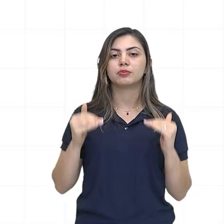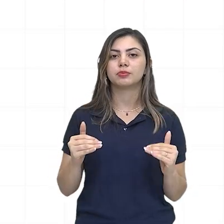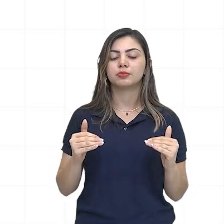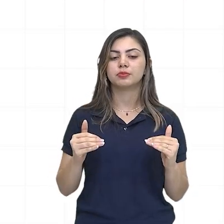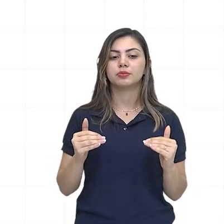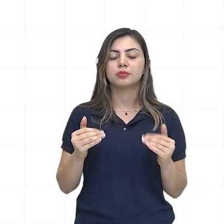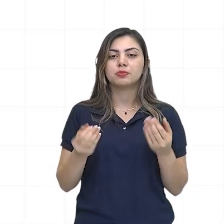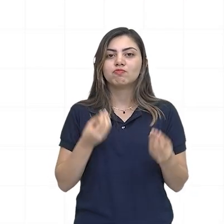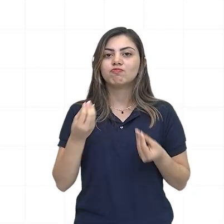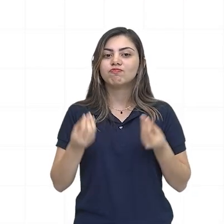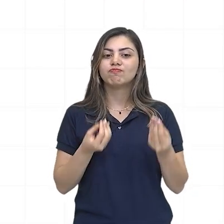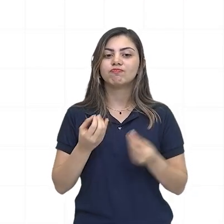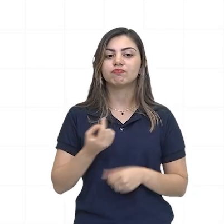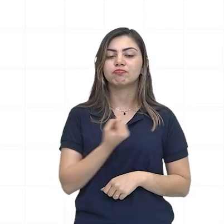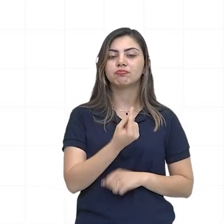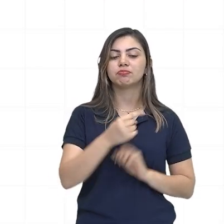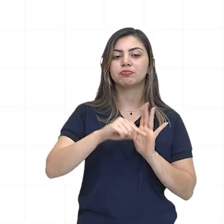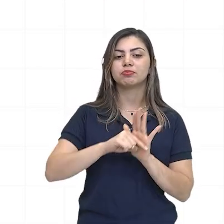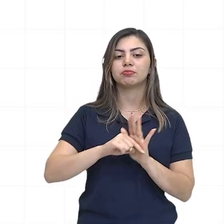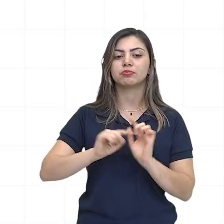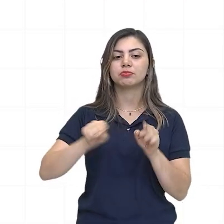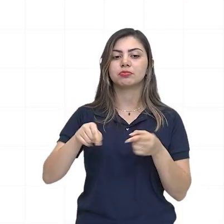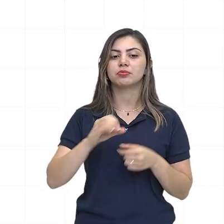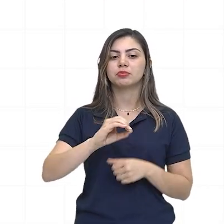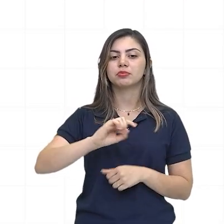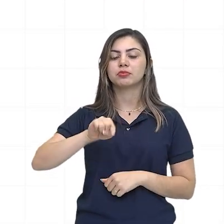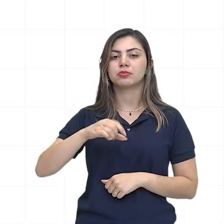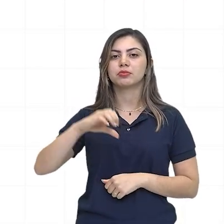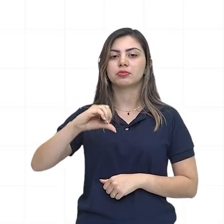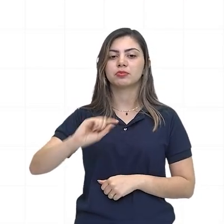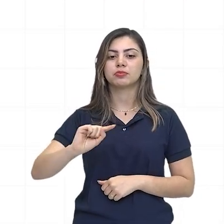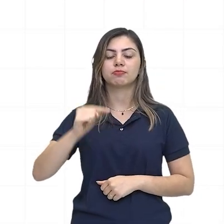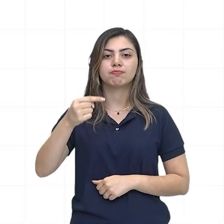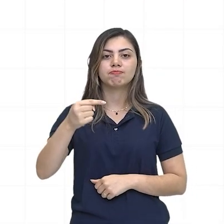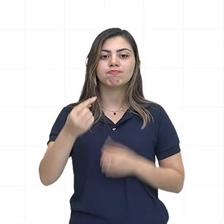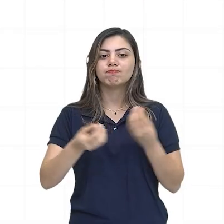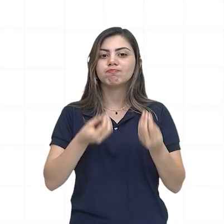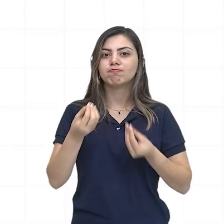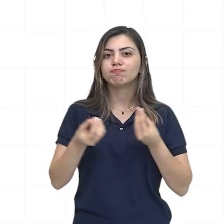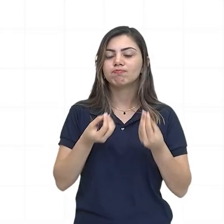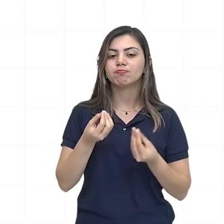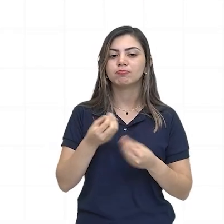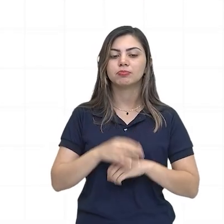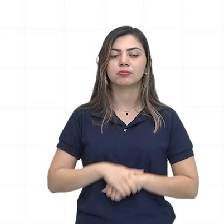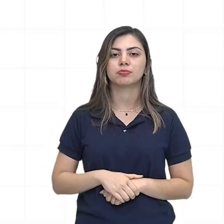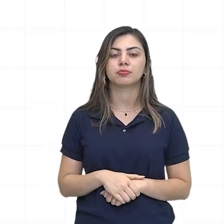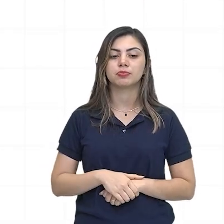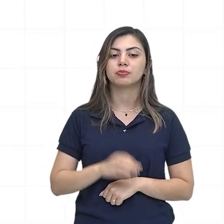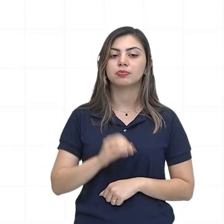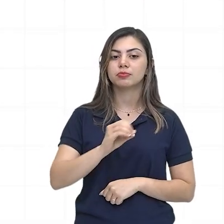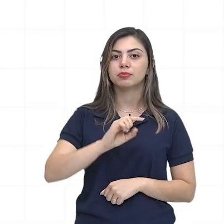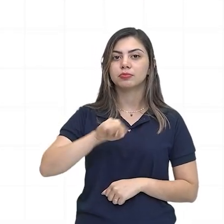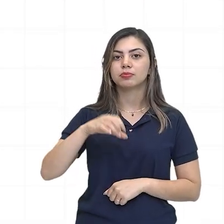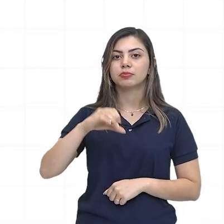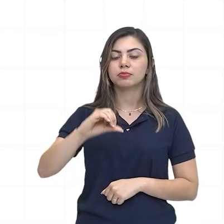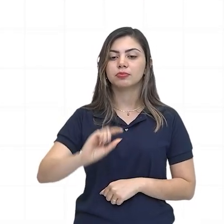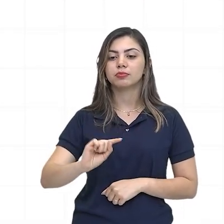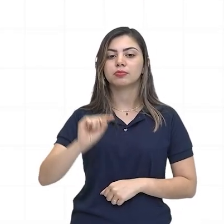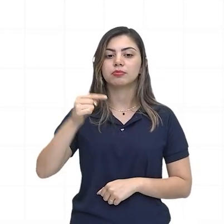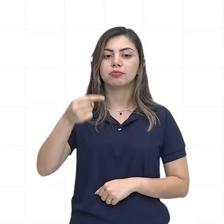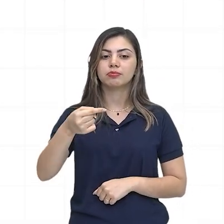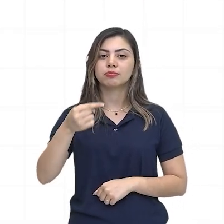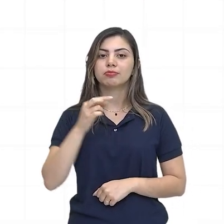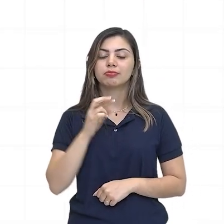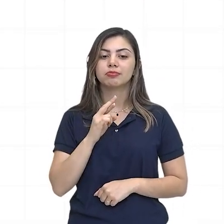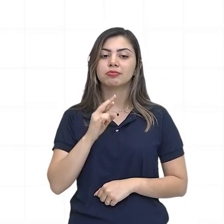tem aqui? 1 menos 0,9 elevado a 1. O 0,9 elevado a 1 é o